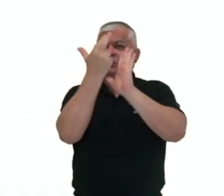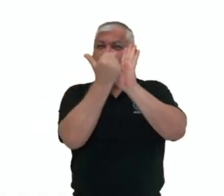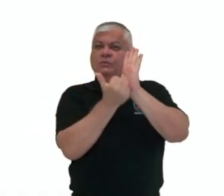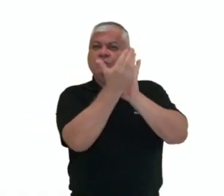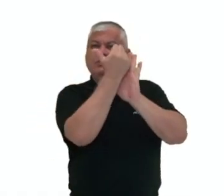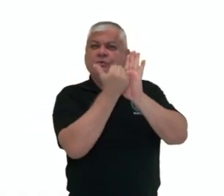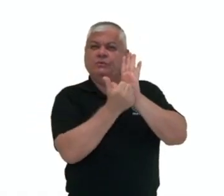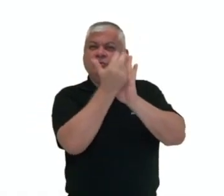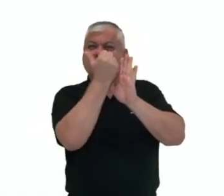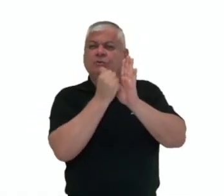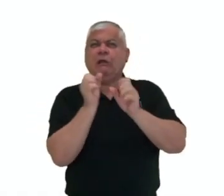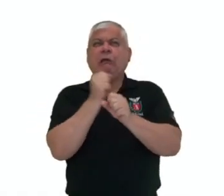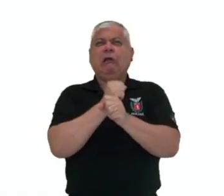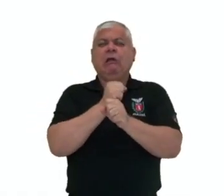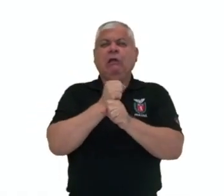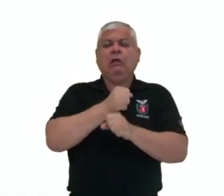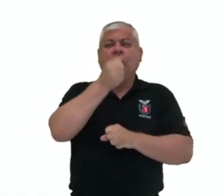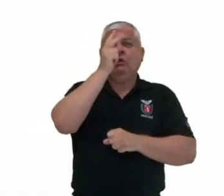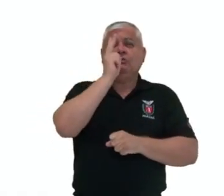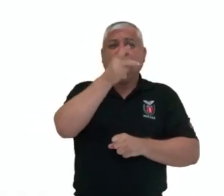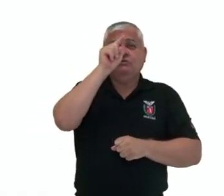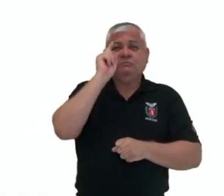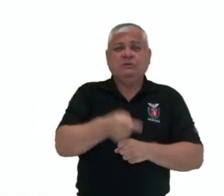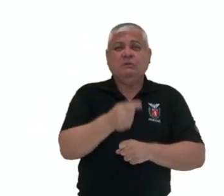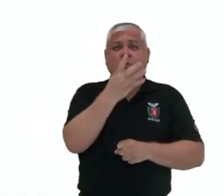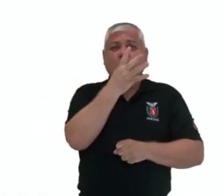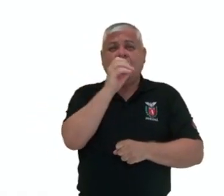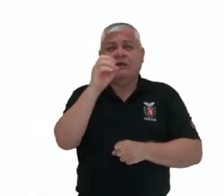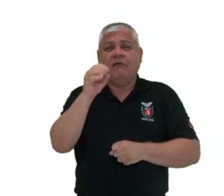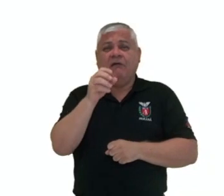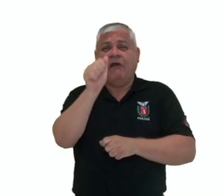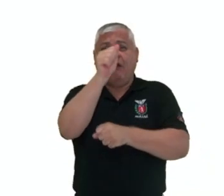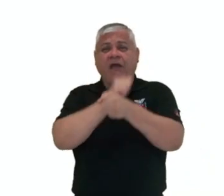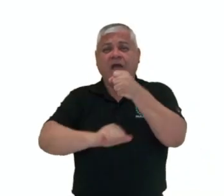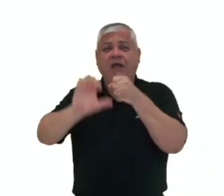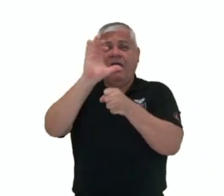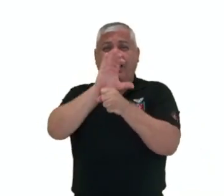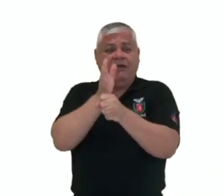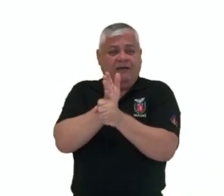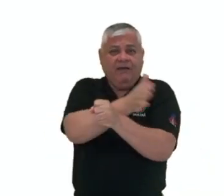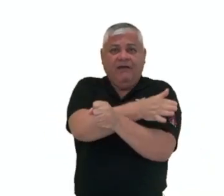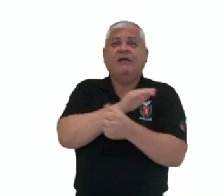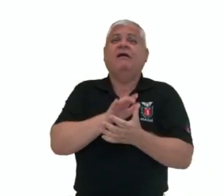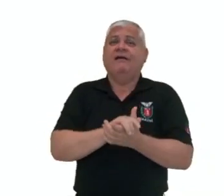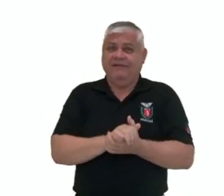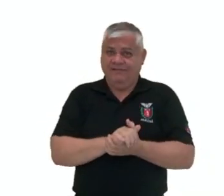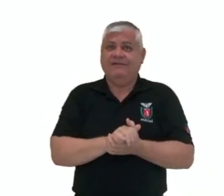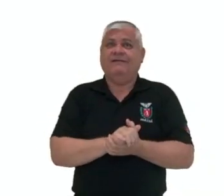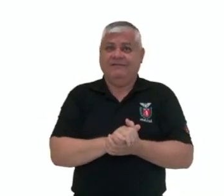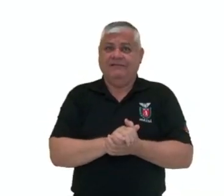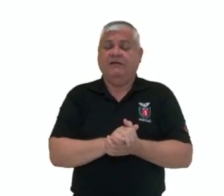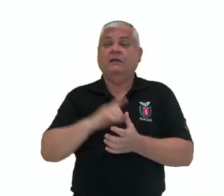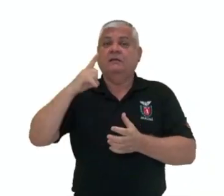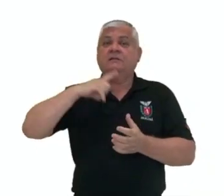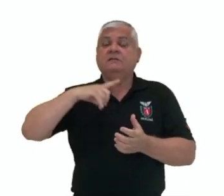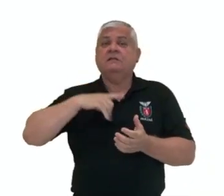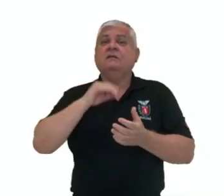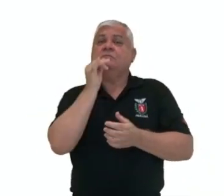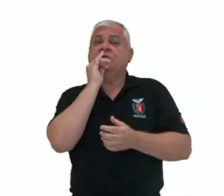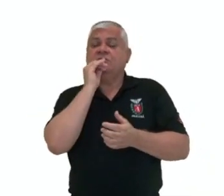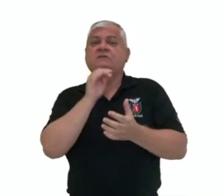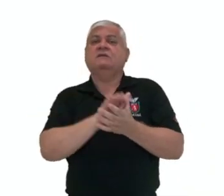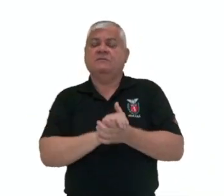de 2400 a.C. As lutas são mencionadas em importantes obras históricas, como